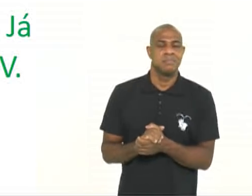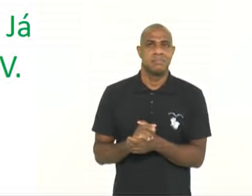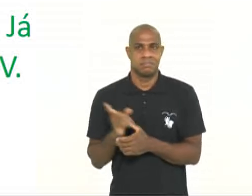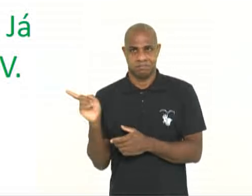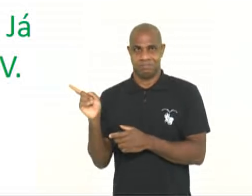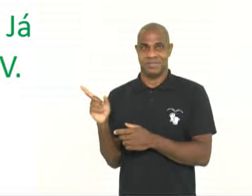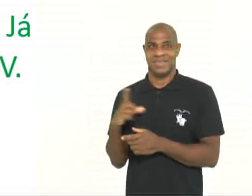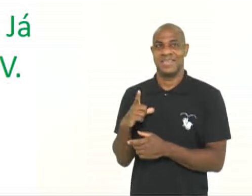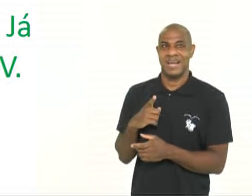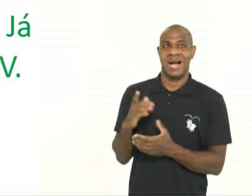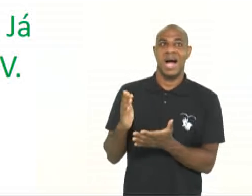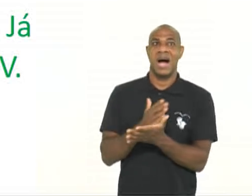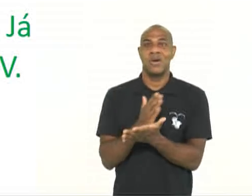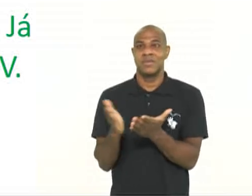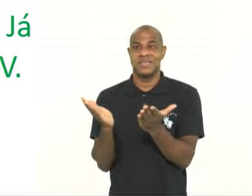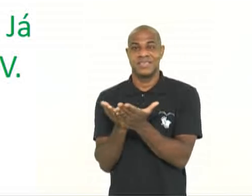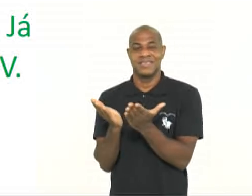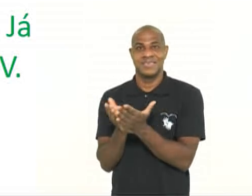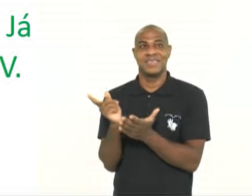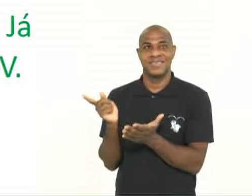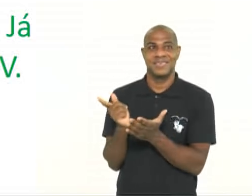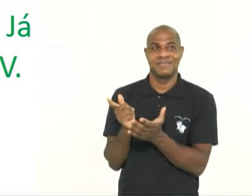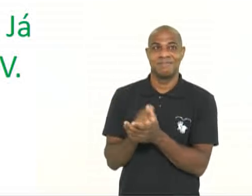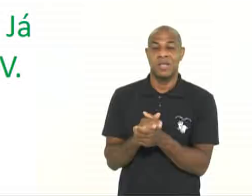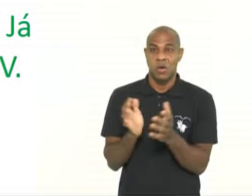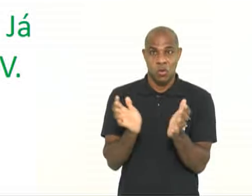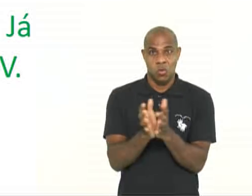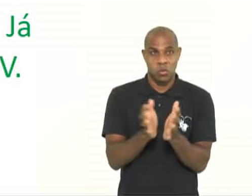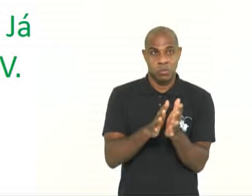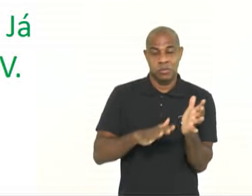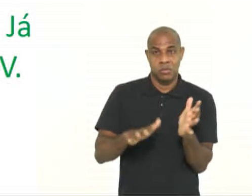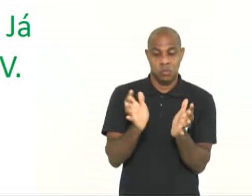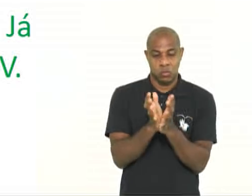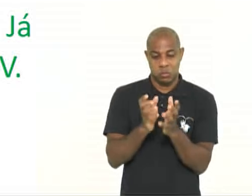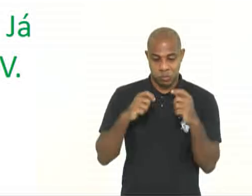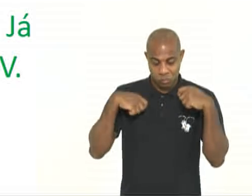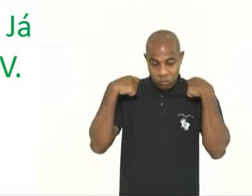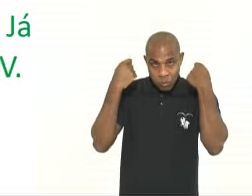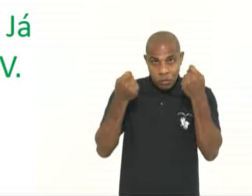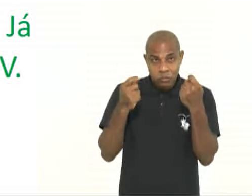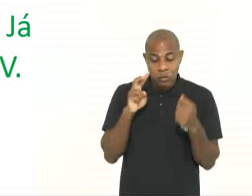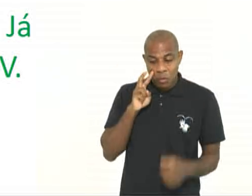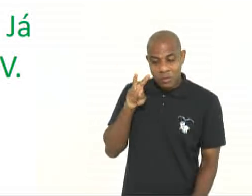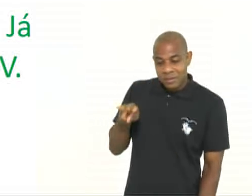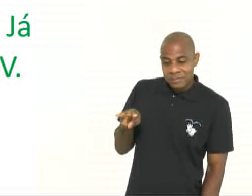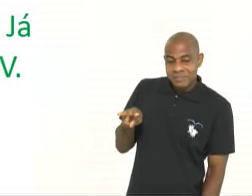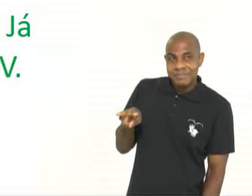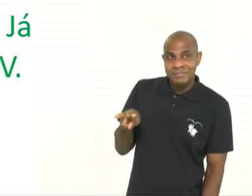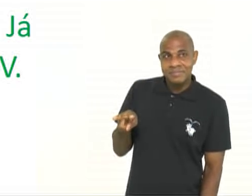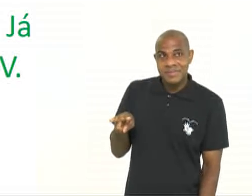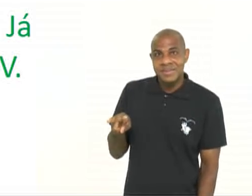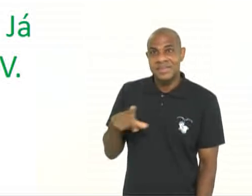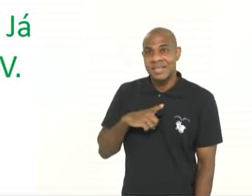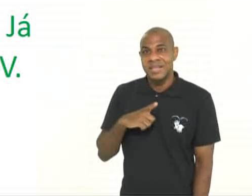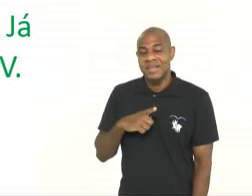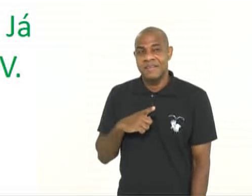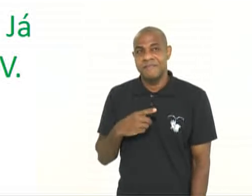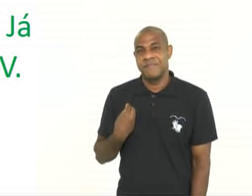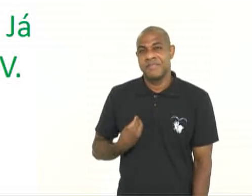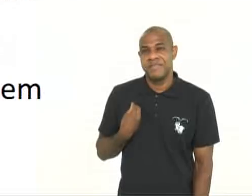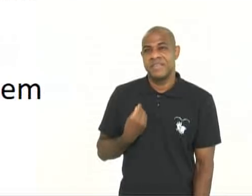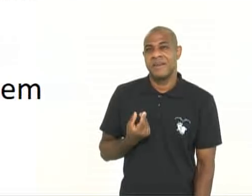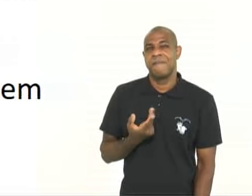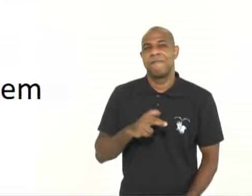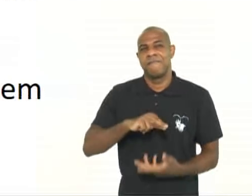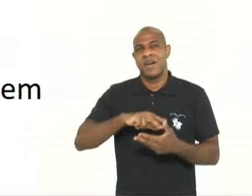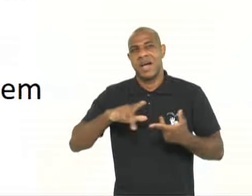em grutas ou então em mosteiros, isto é, comunidades formadas por monges ou monjas. Já existiam vários mosteiros na Europa no século